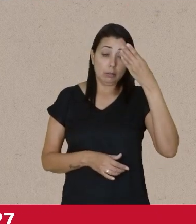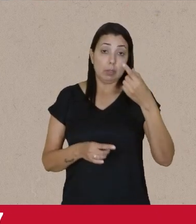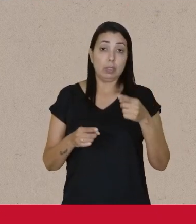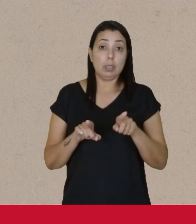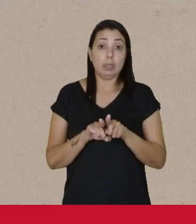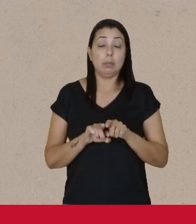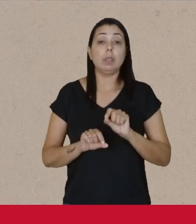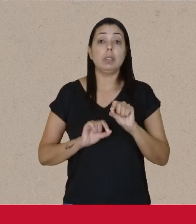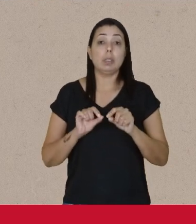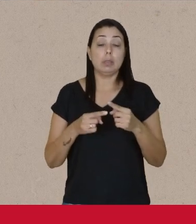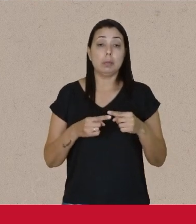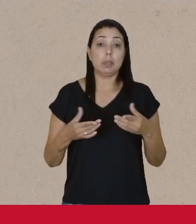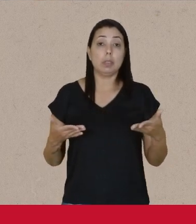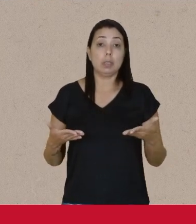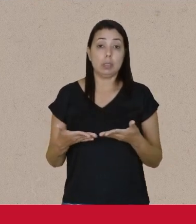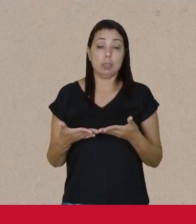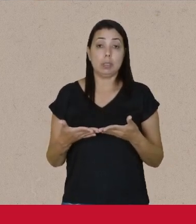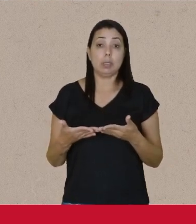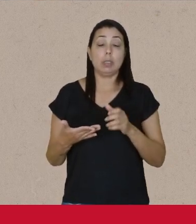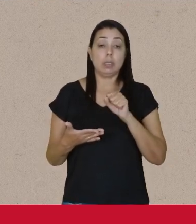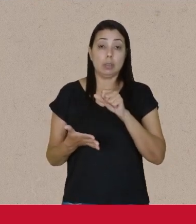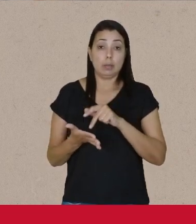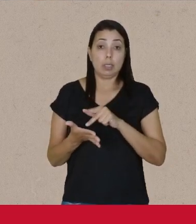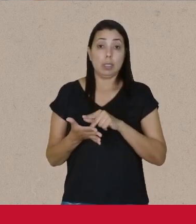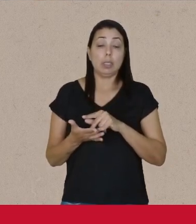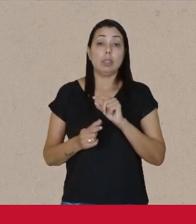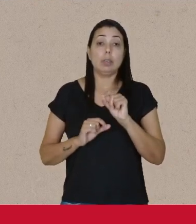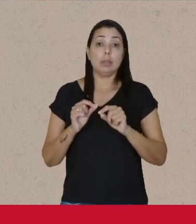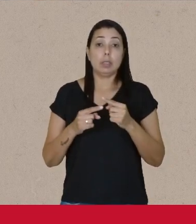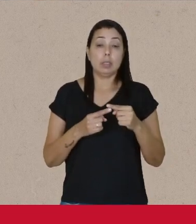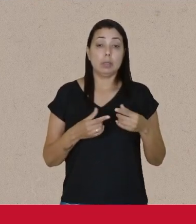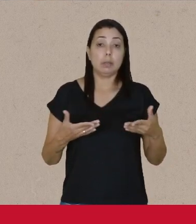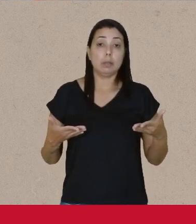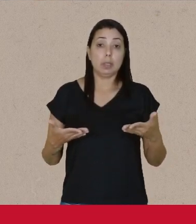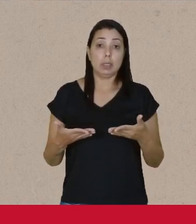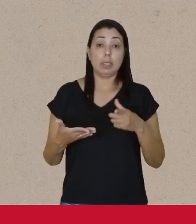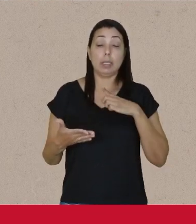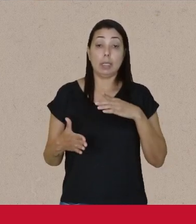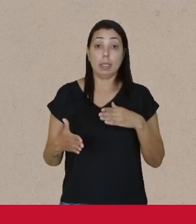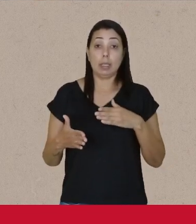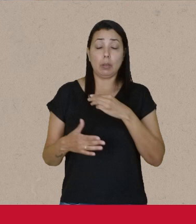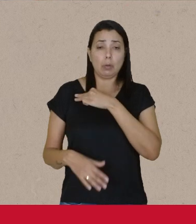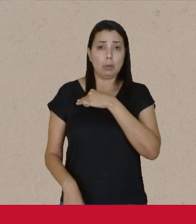porque simplesmente os recursos não são suficientes, dado o teto de gasto. E aí você tem um ministro